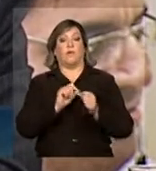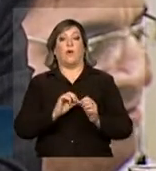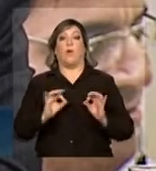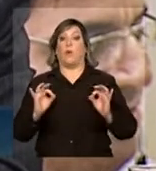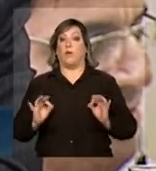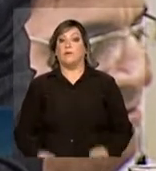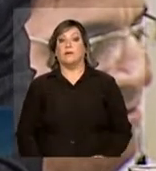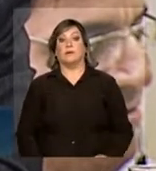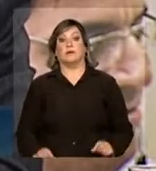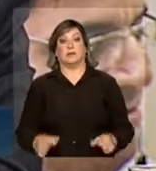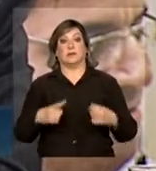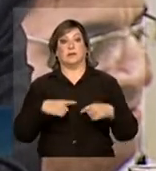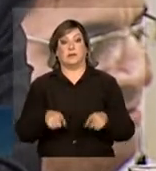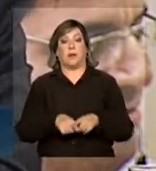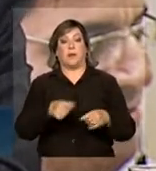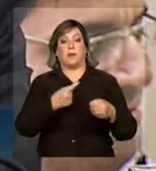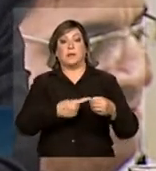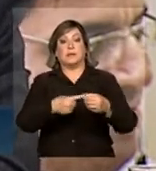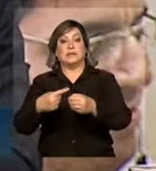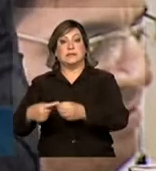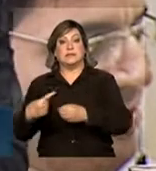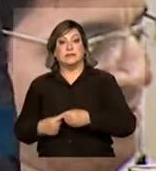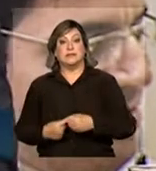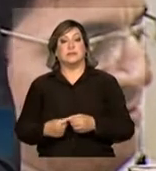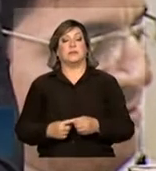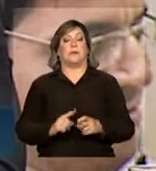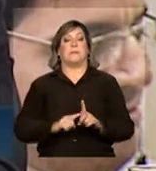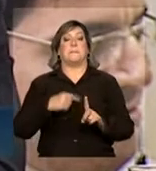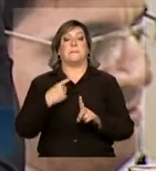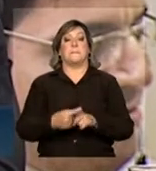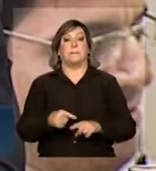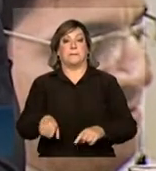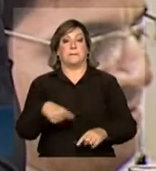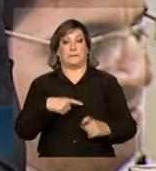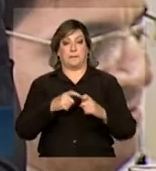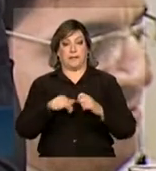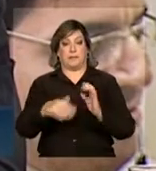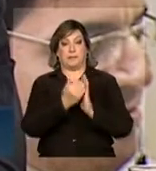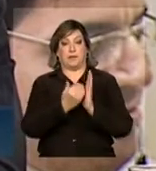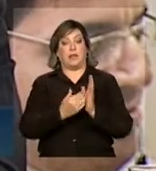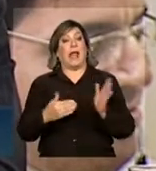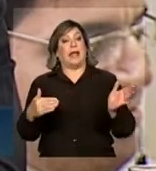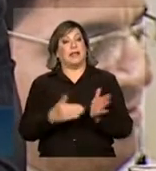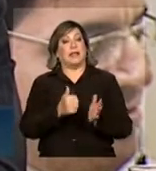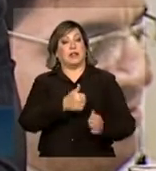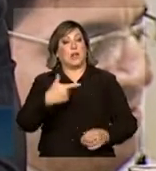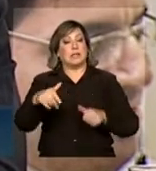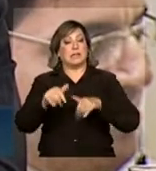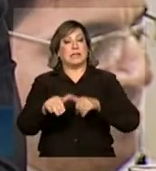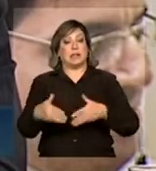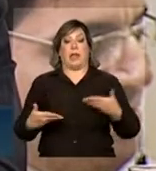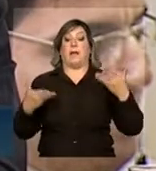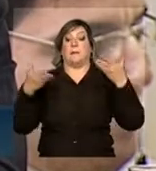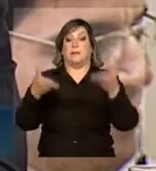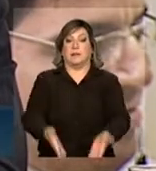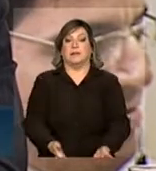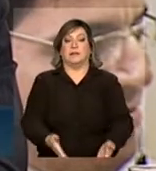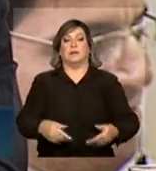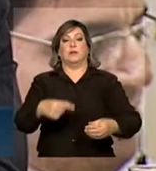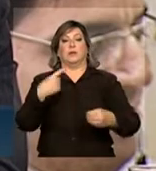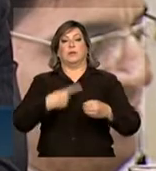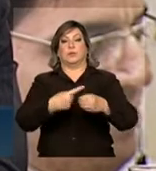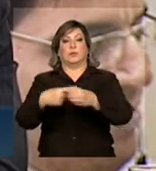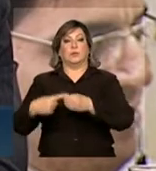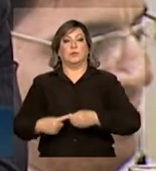que queria ir pro município que devem se apresentar até o dia 12 de Setembro paraas atividades do Programa nas unidad de